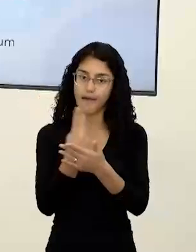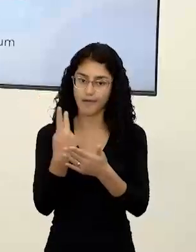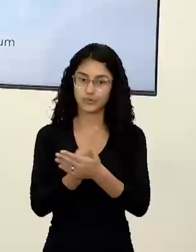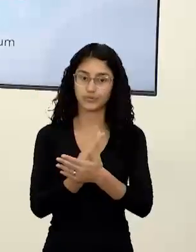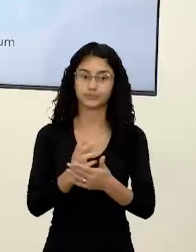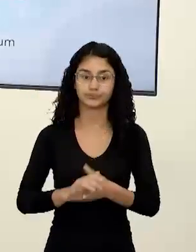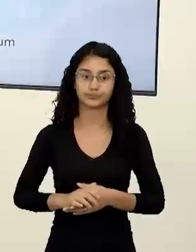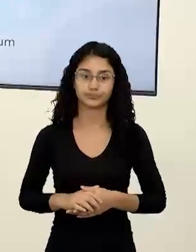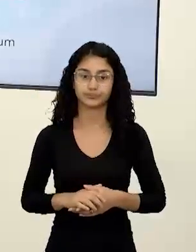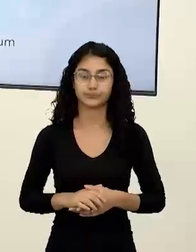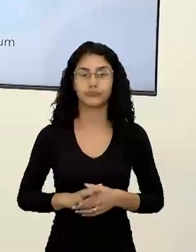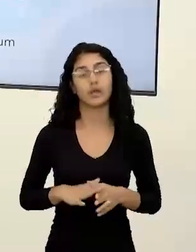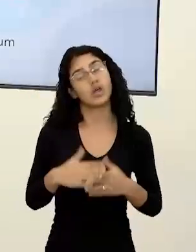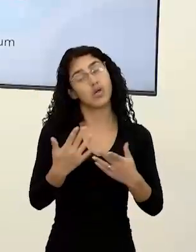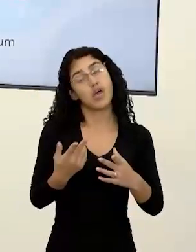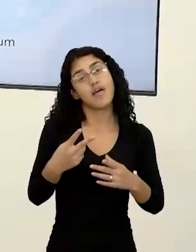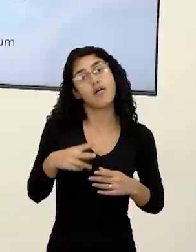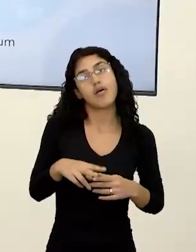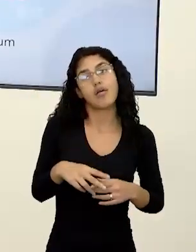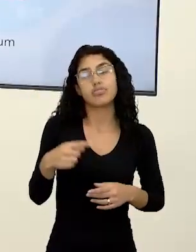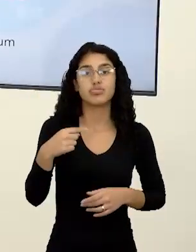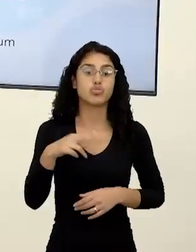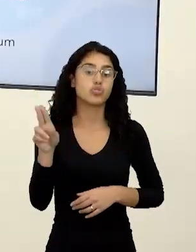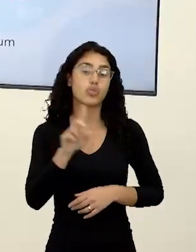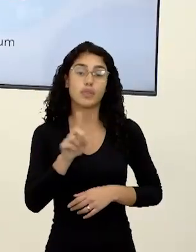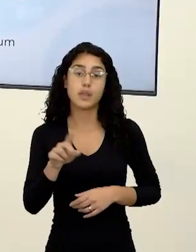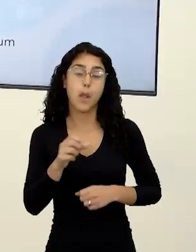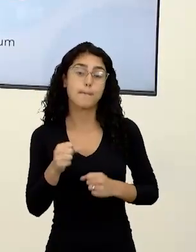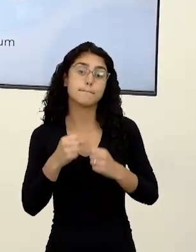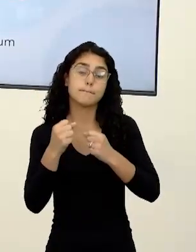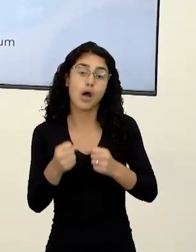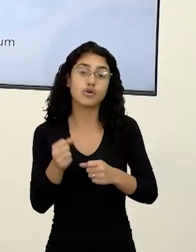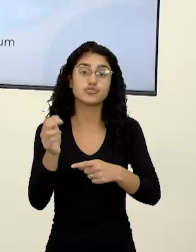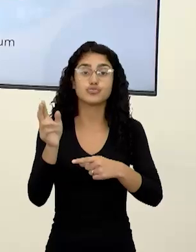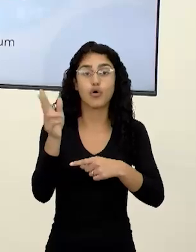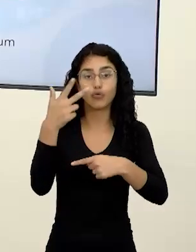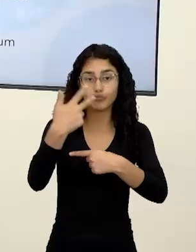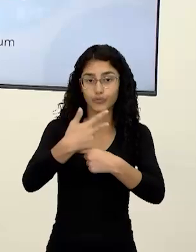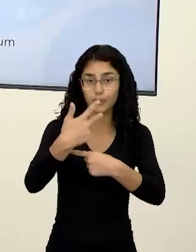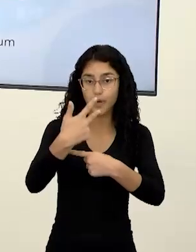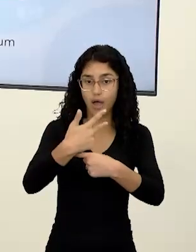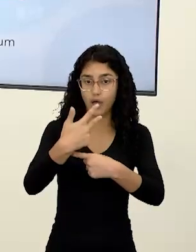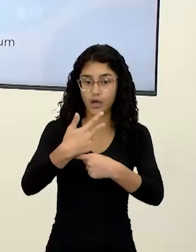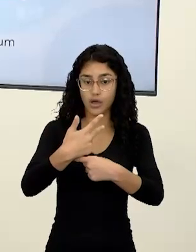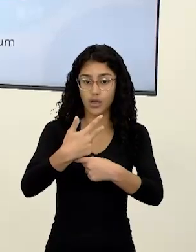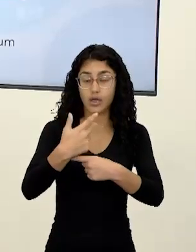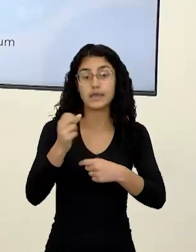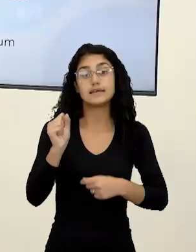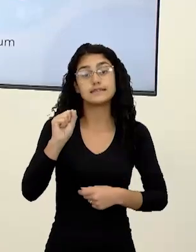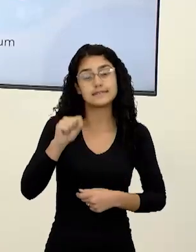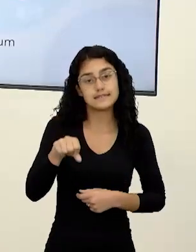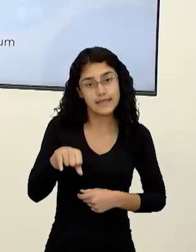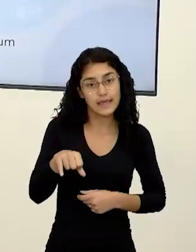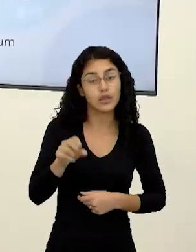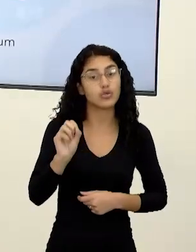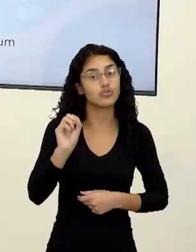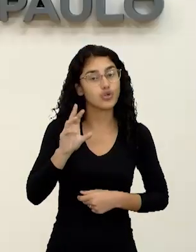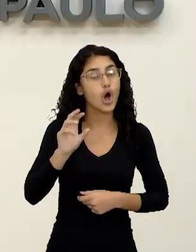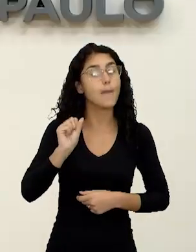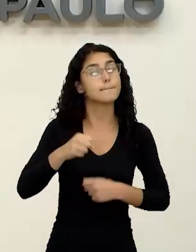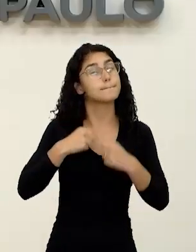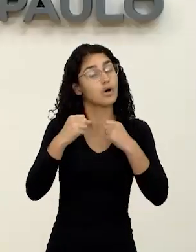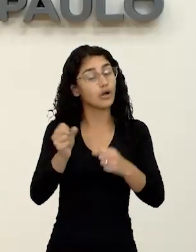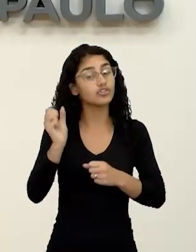quer dizer que eu não possa filmar algo, pedir para o artista e falar, posso usar? E ele falar... Pode.